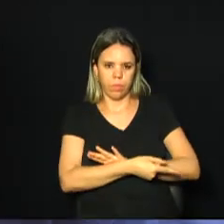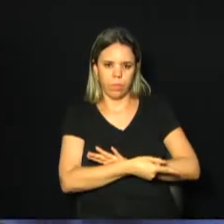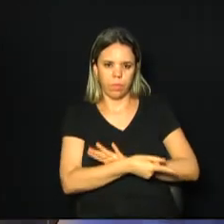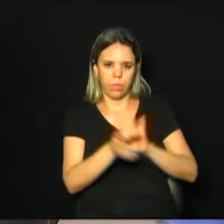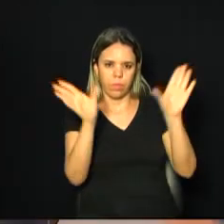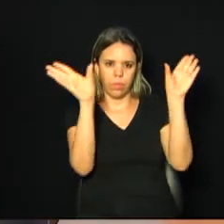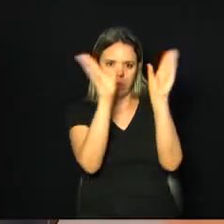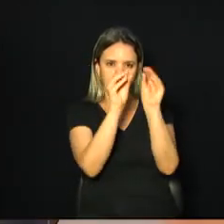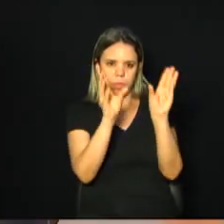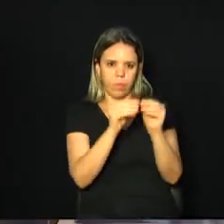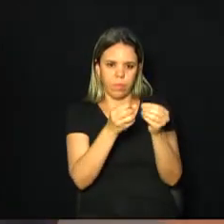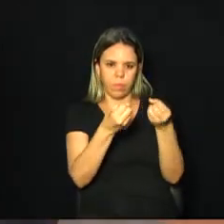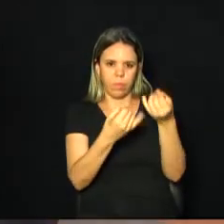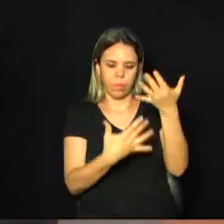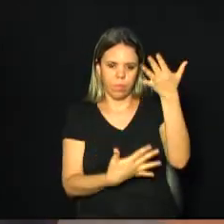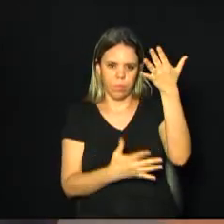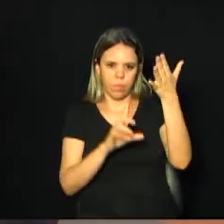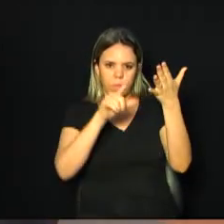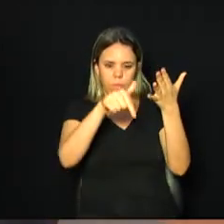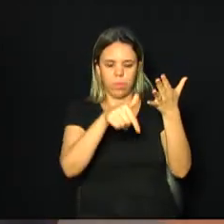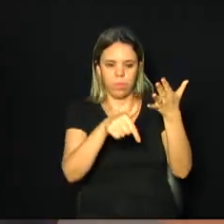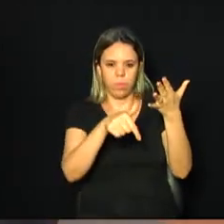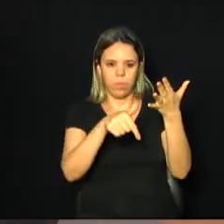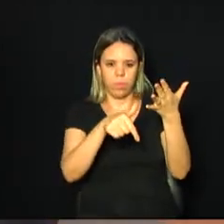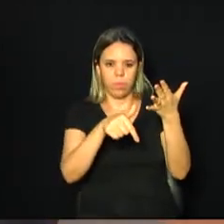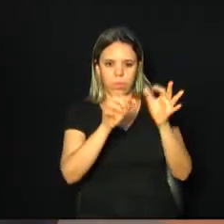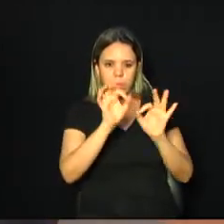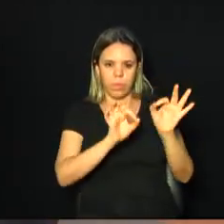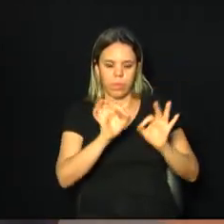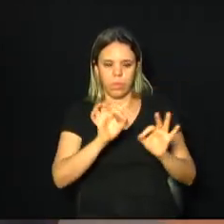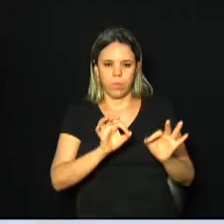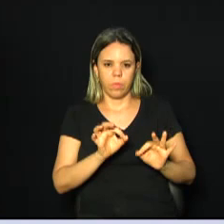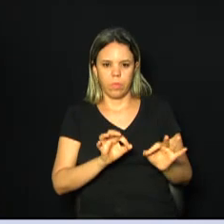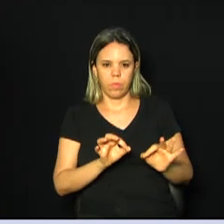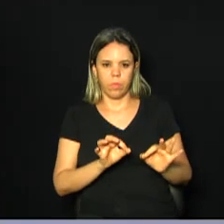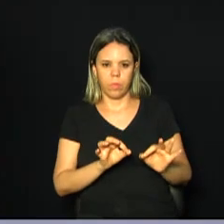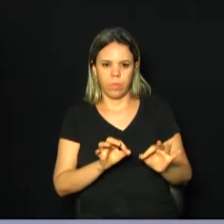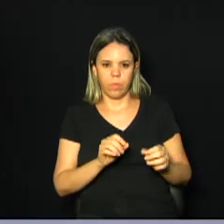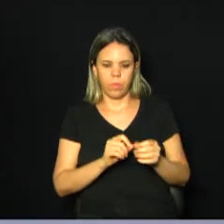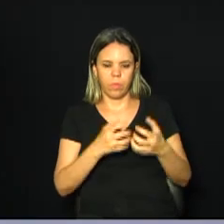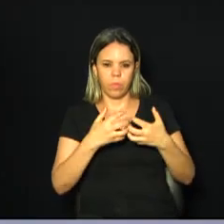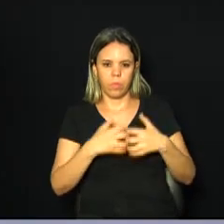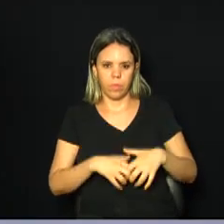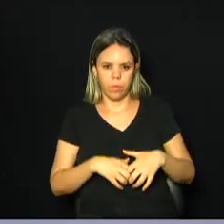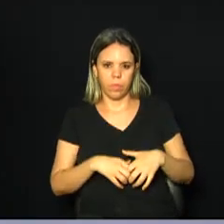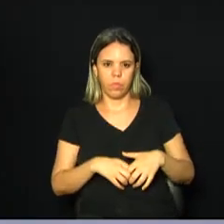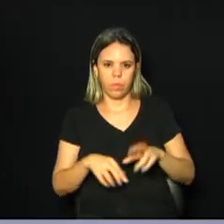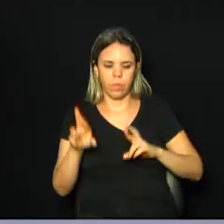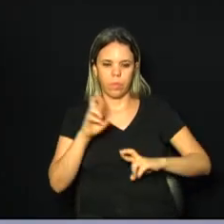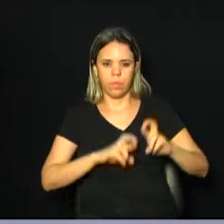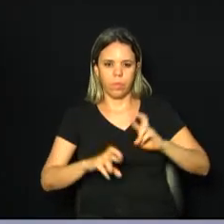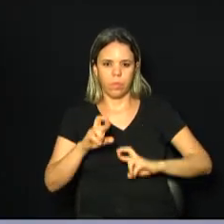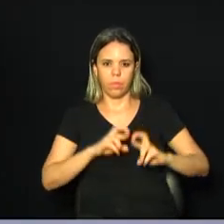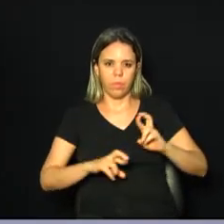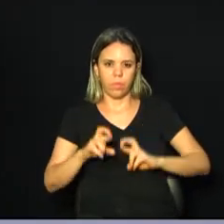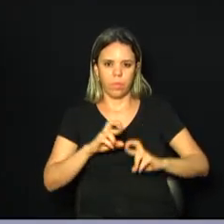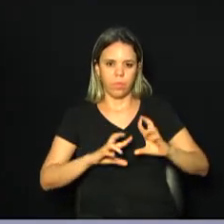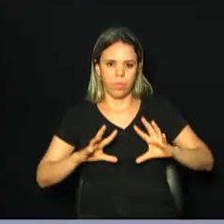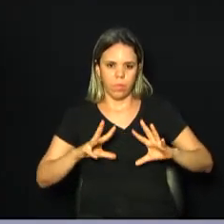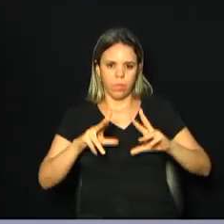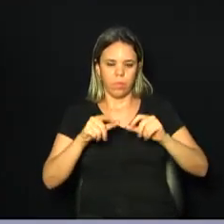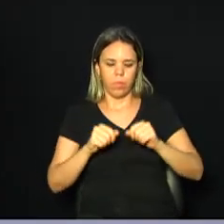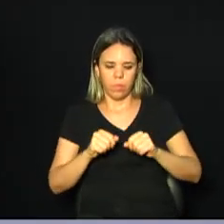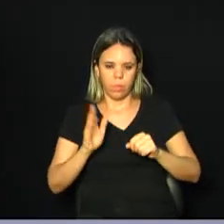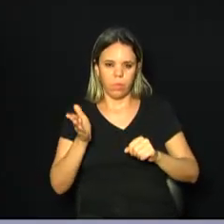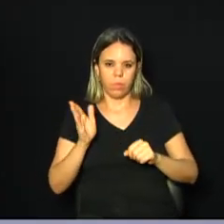um escopo, depois você parte para o planejamento, executa e monitora tudo o que